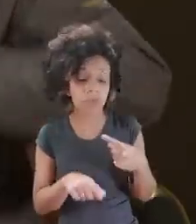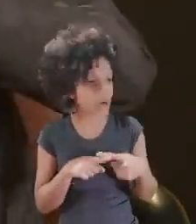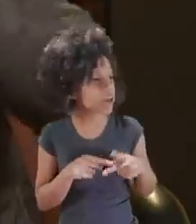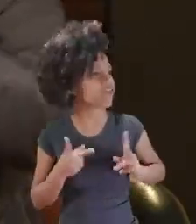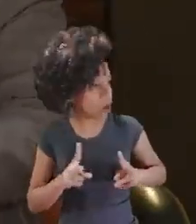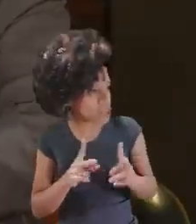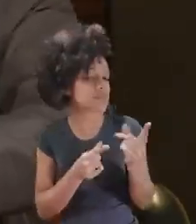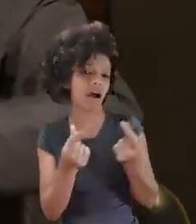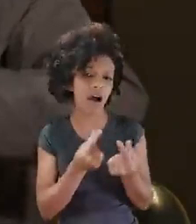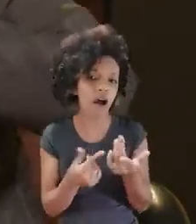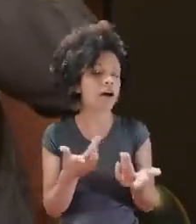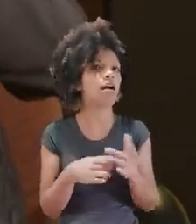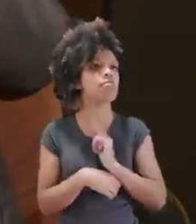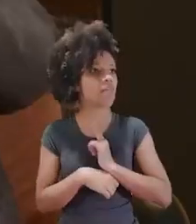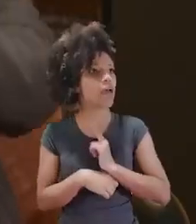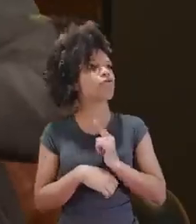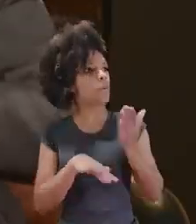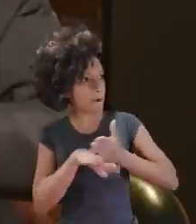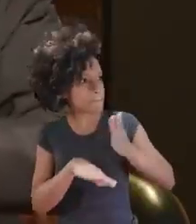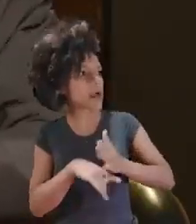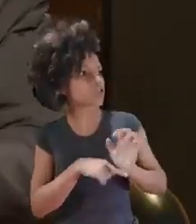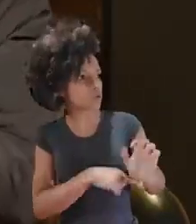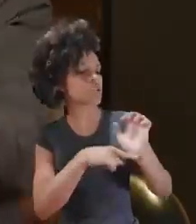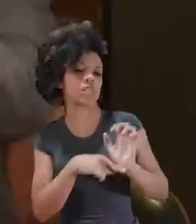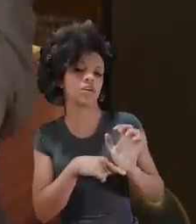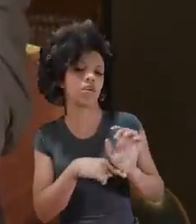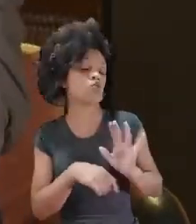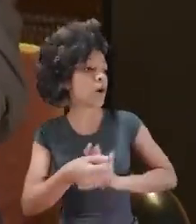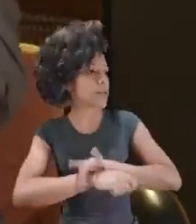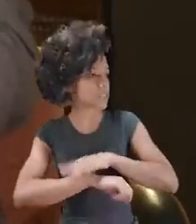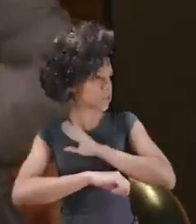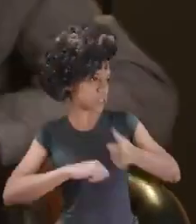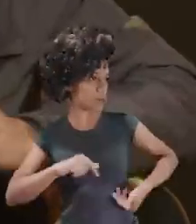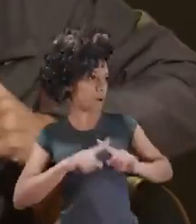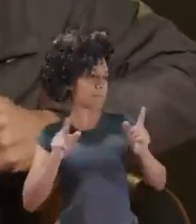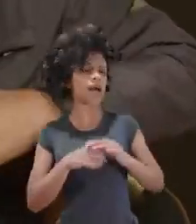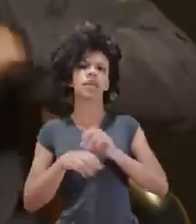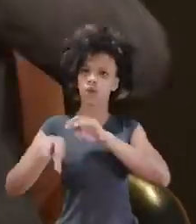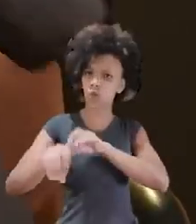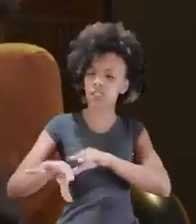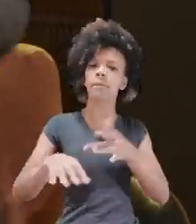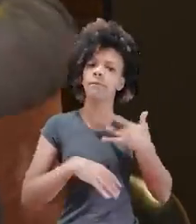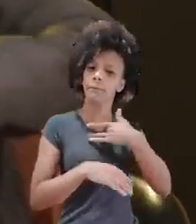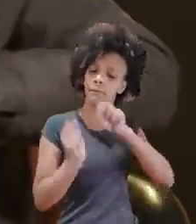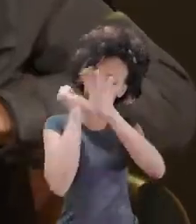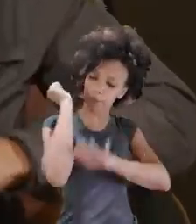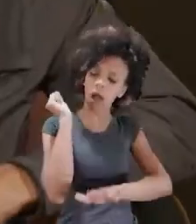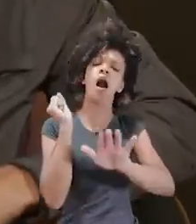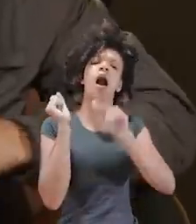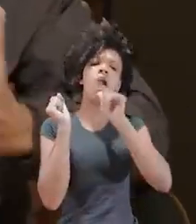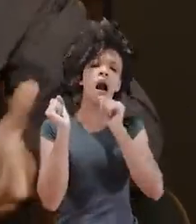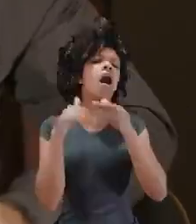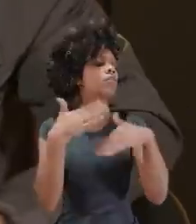casos valorizado profissionalmente tiveram uma atuação do estado não só para a segurança pública mais junta questão de educação e saneamento